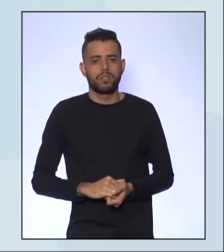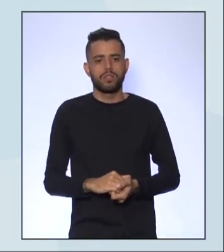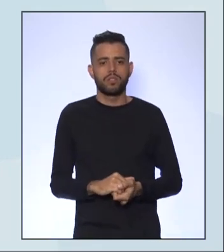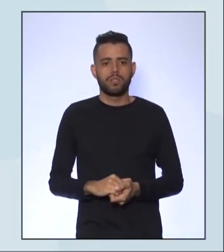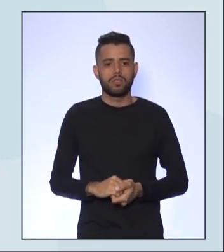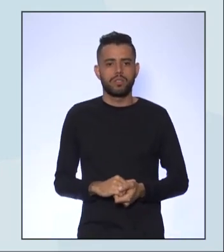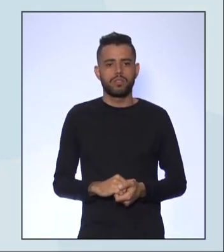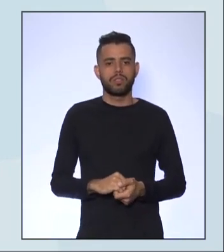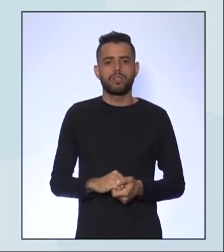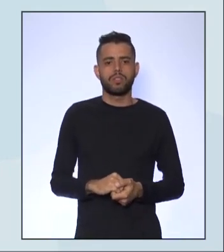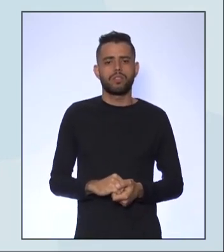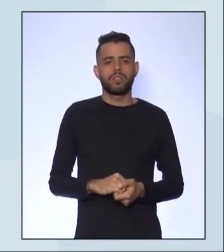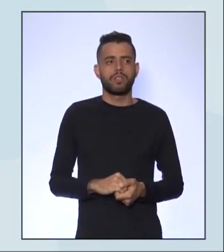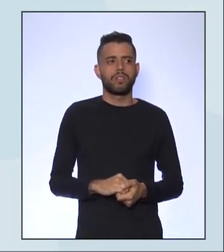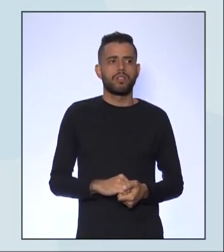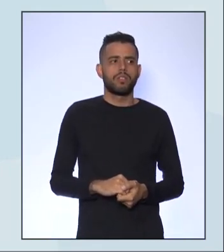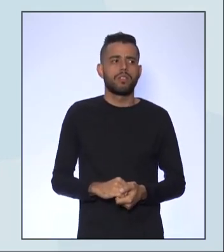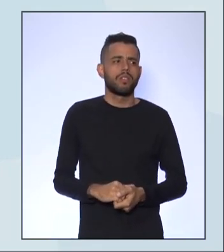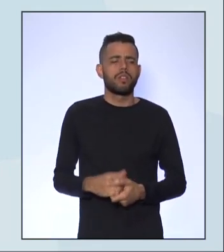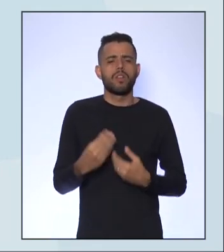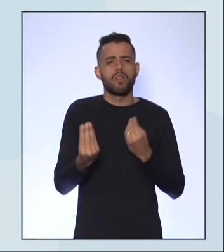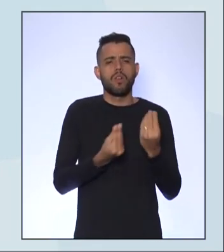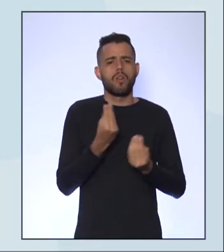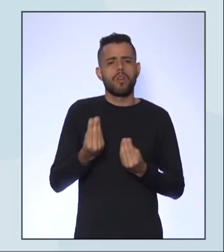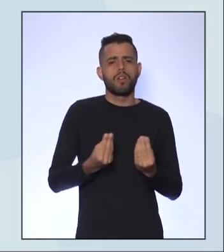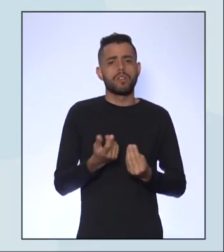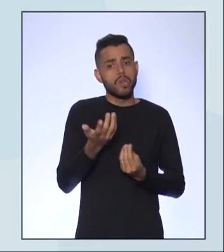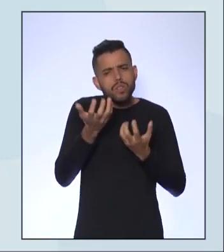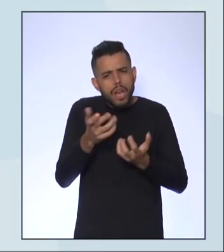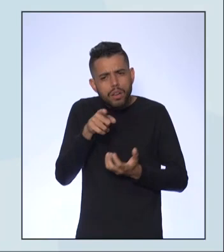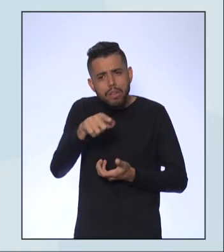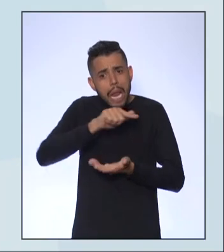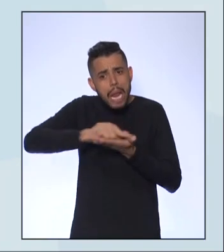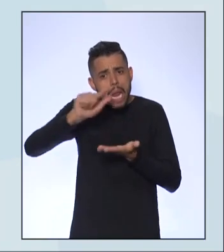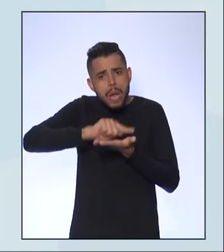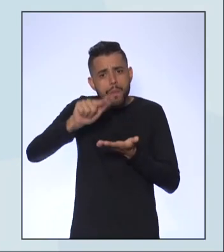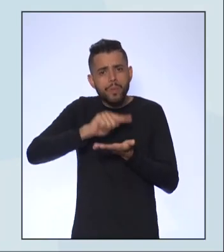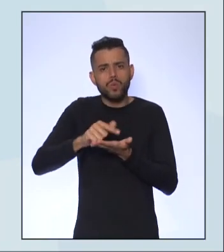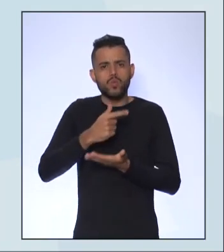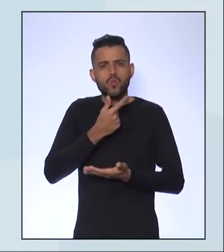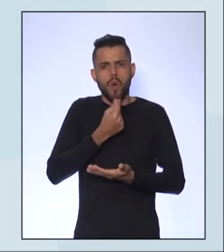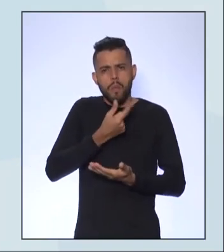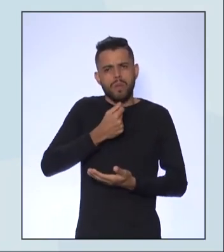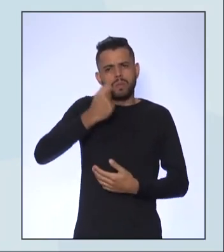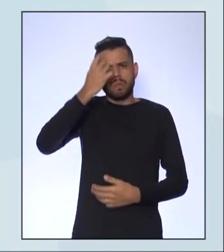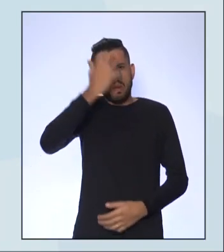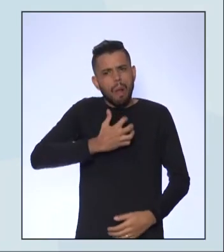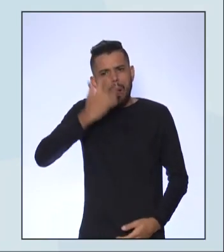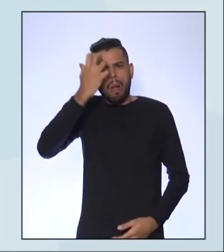favor? Diz assim: quero isto limpo, bramava furioso.